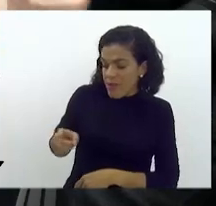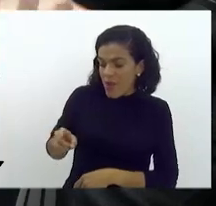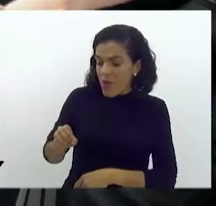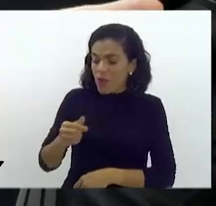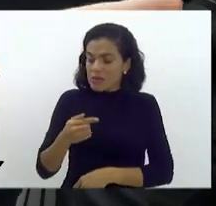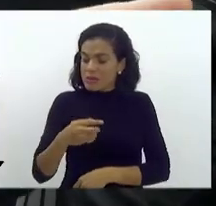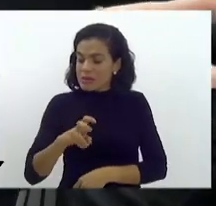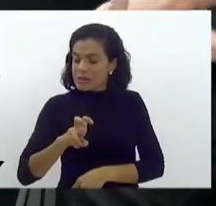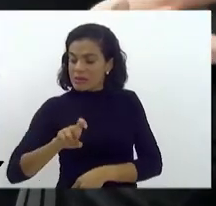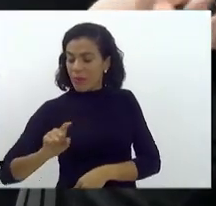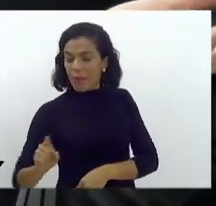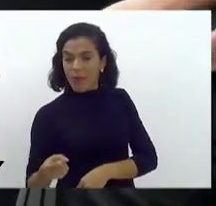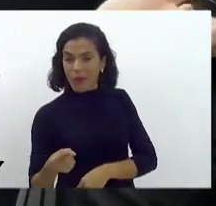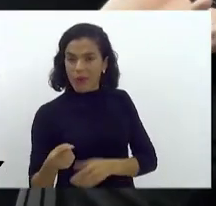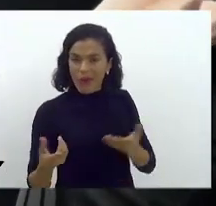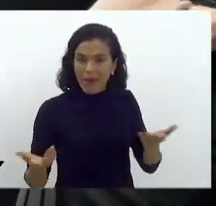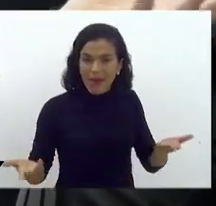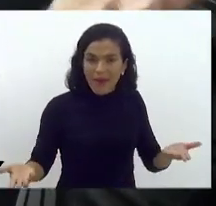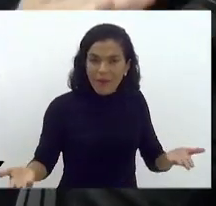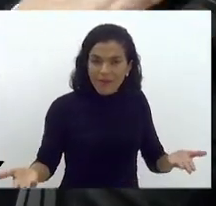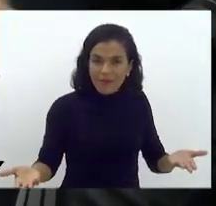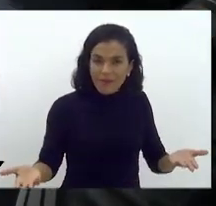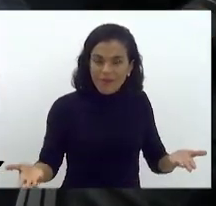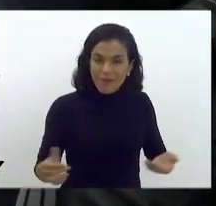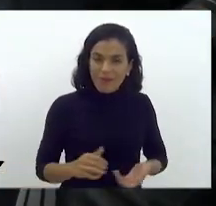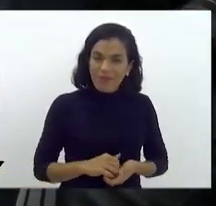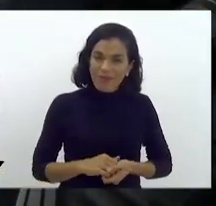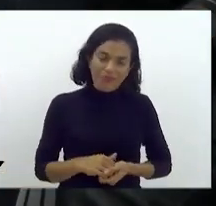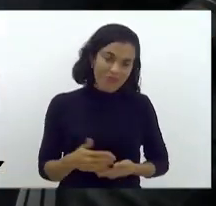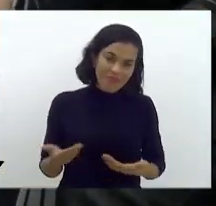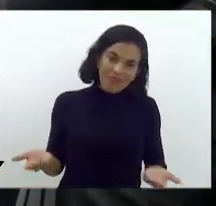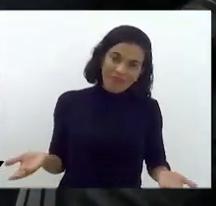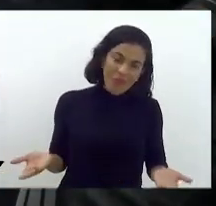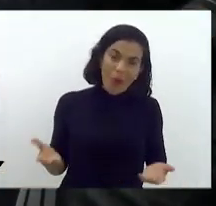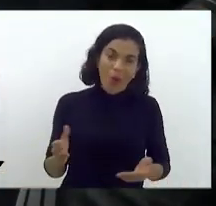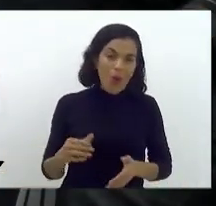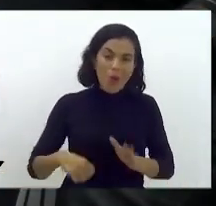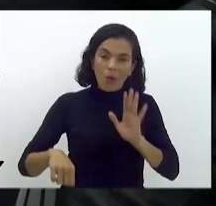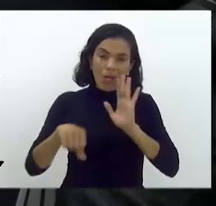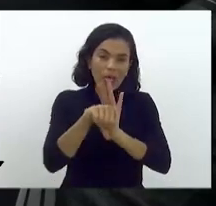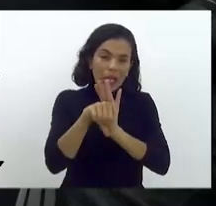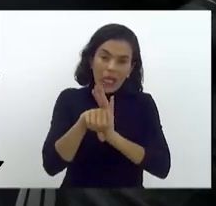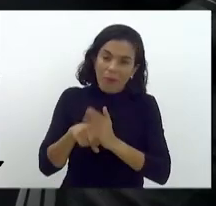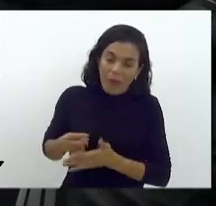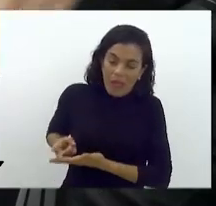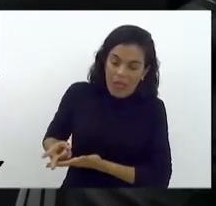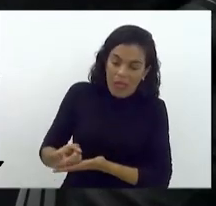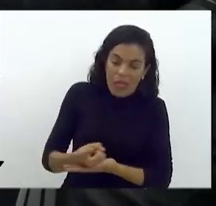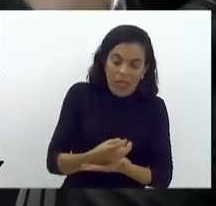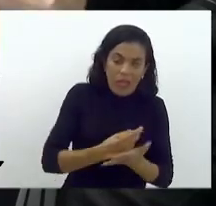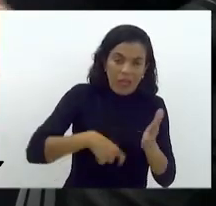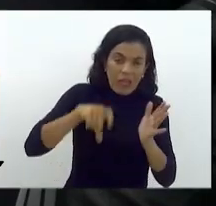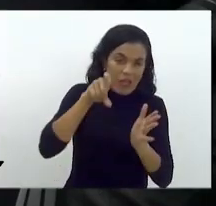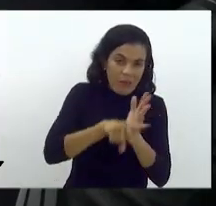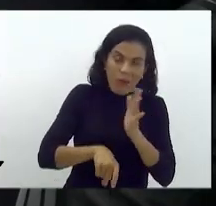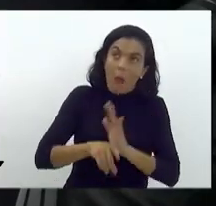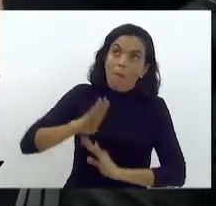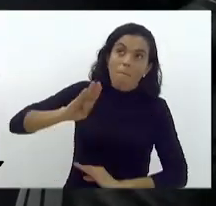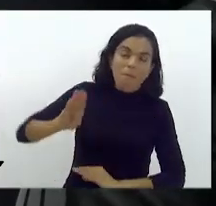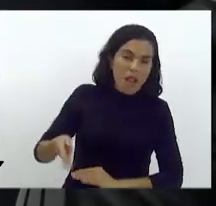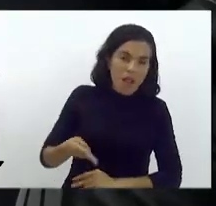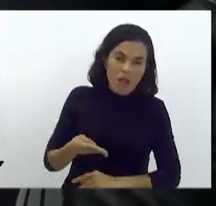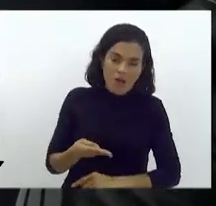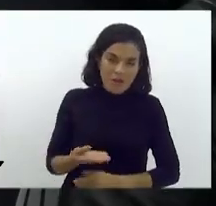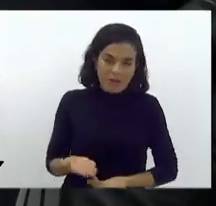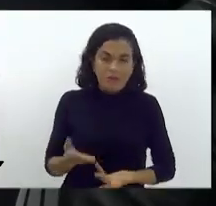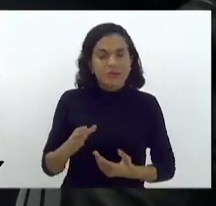ou 75.000 né quantos crimes tributários são da ordem de bilhões Então